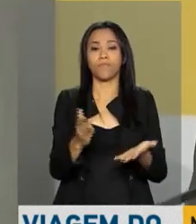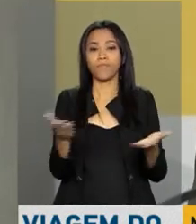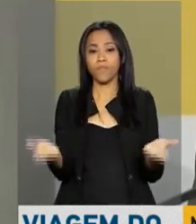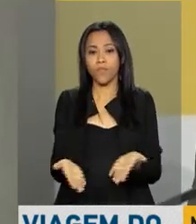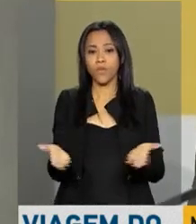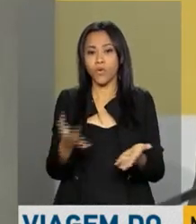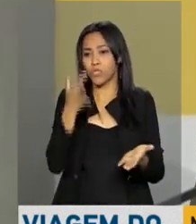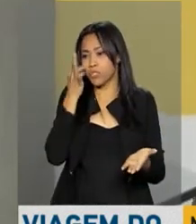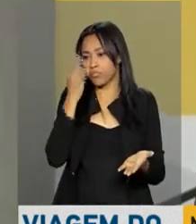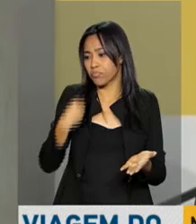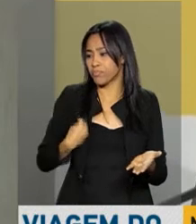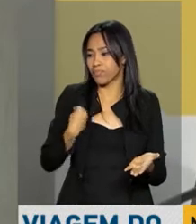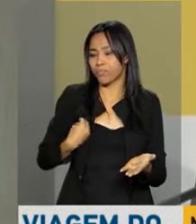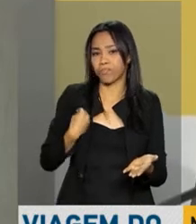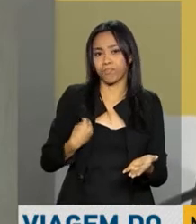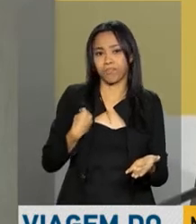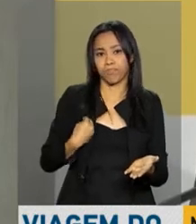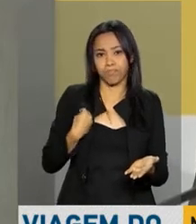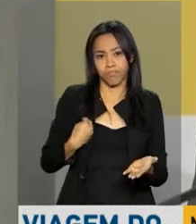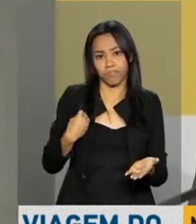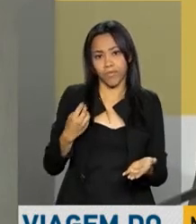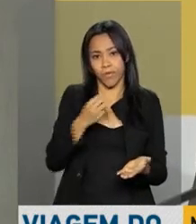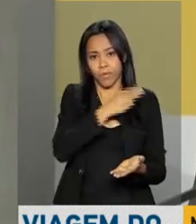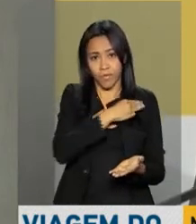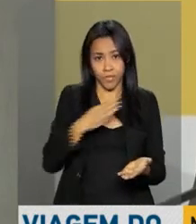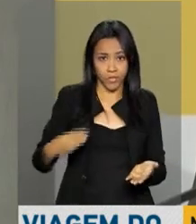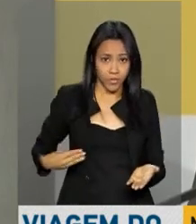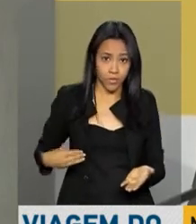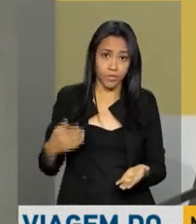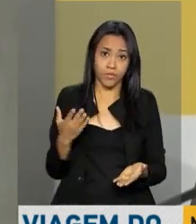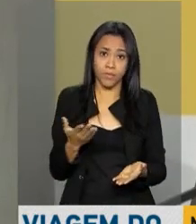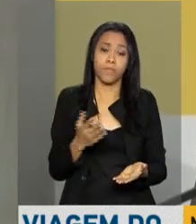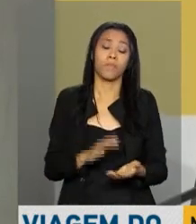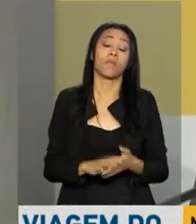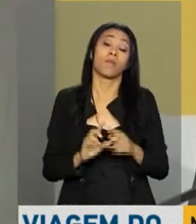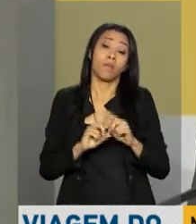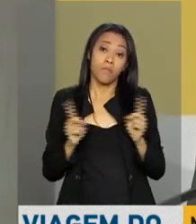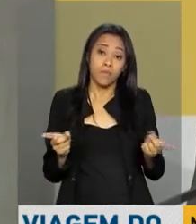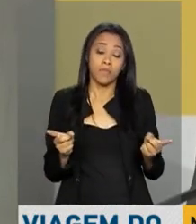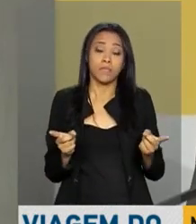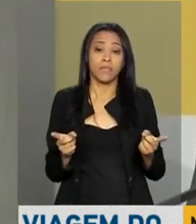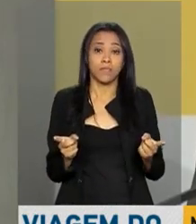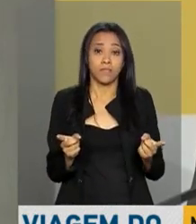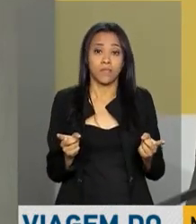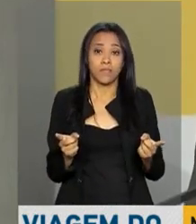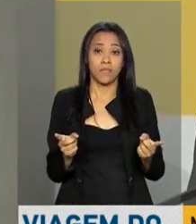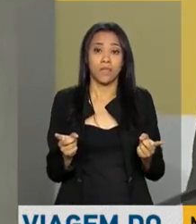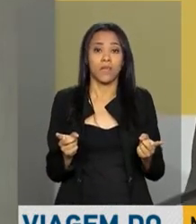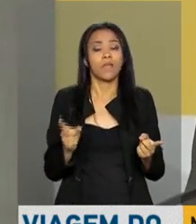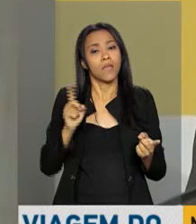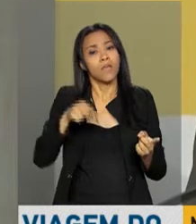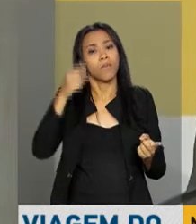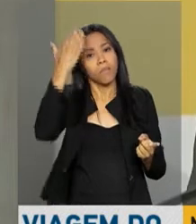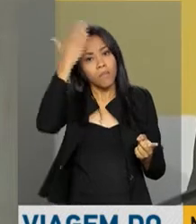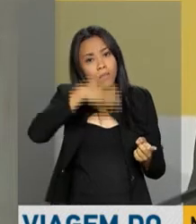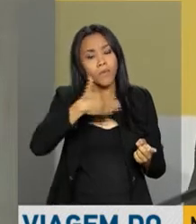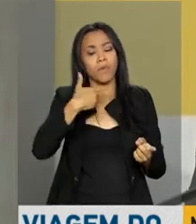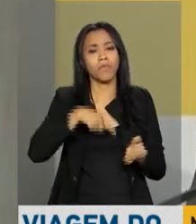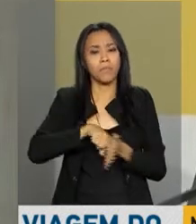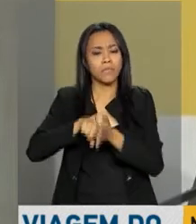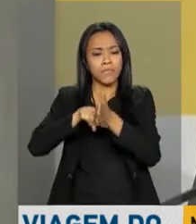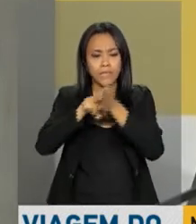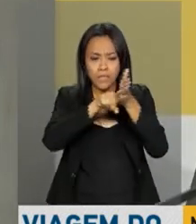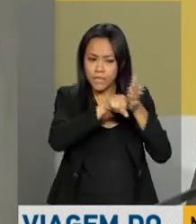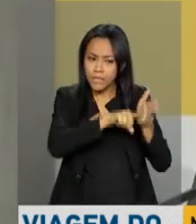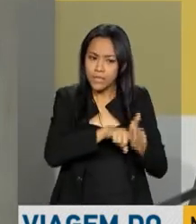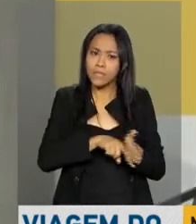aqui o nosso ministro mendonça a nossa filha do ministro da educação mas que revela por pesquisas que tem